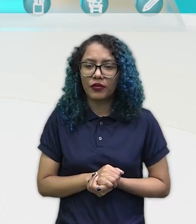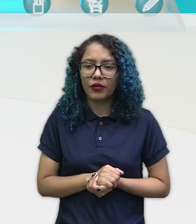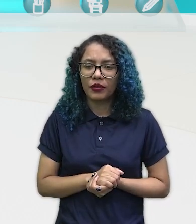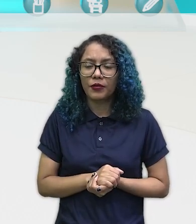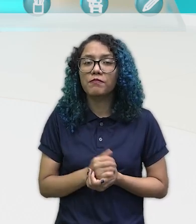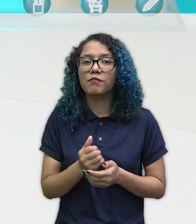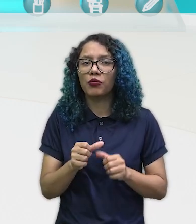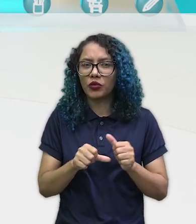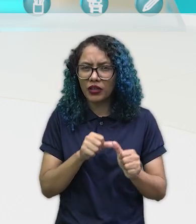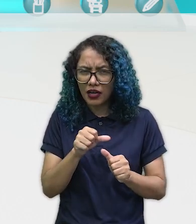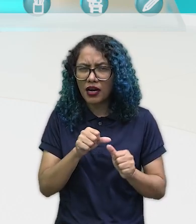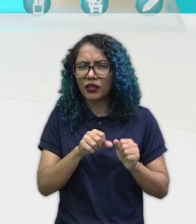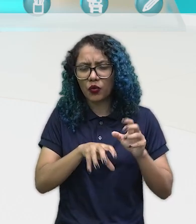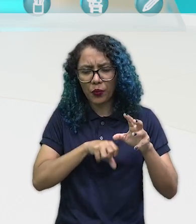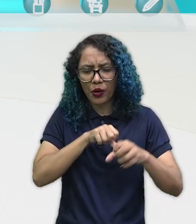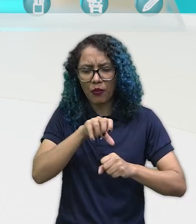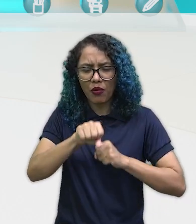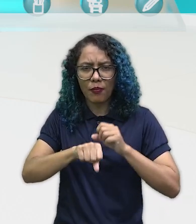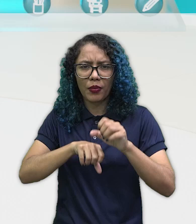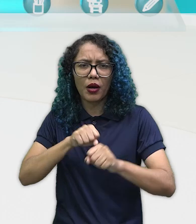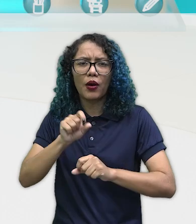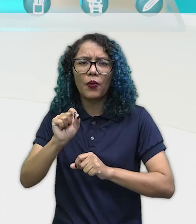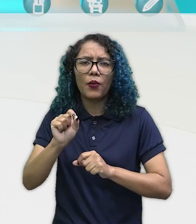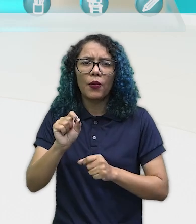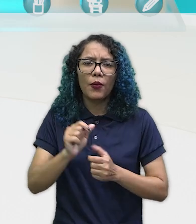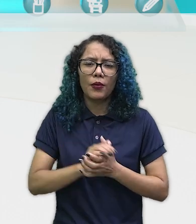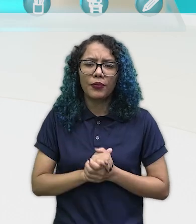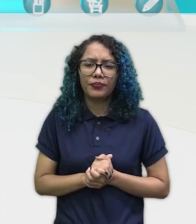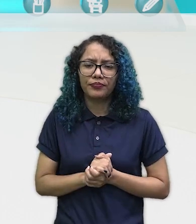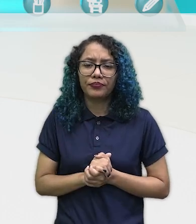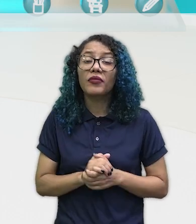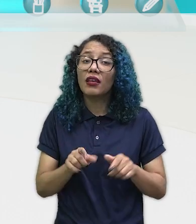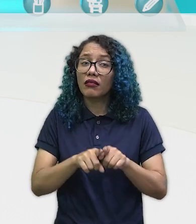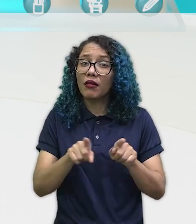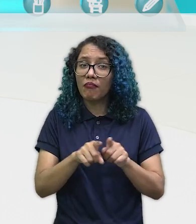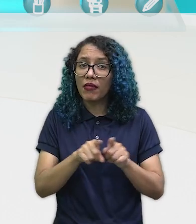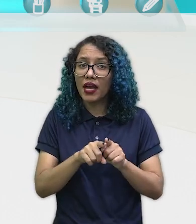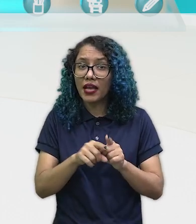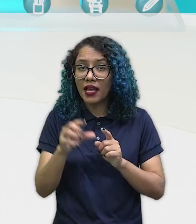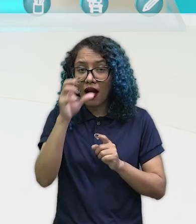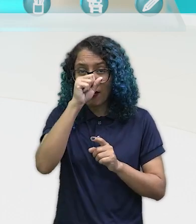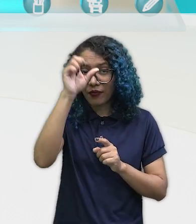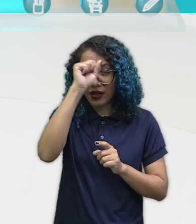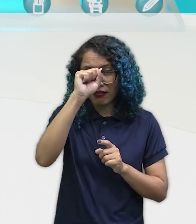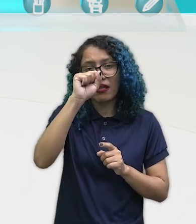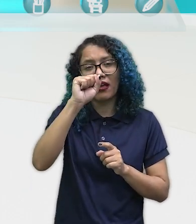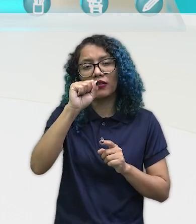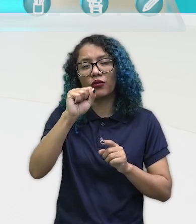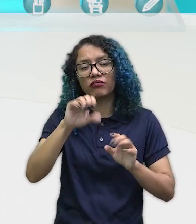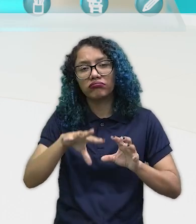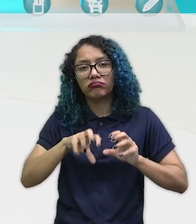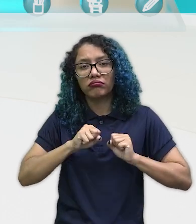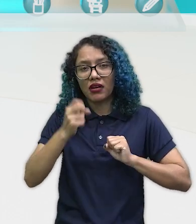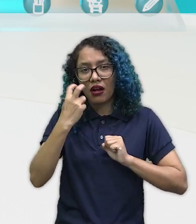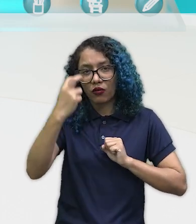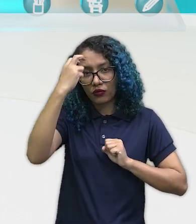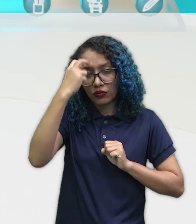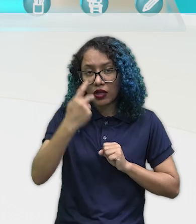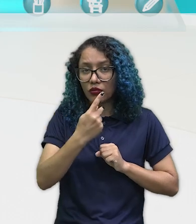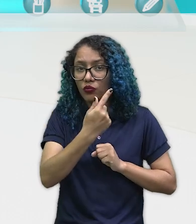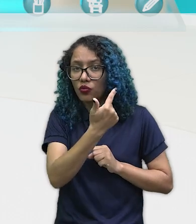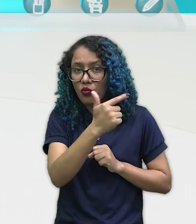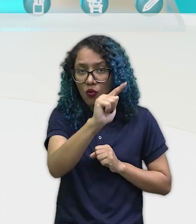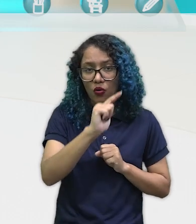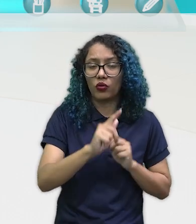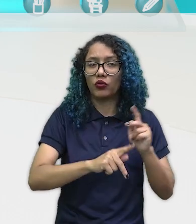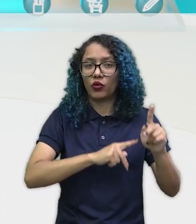iam conquistando outras, iam também assimilando a cultura daqueles povos também